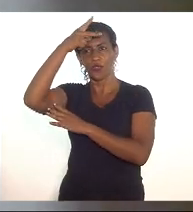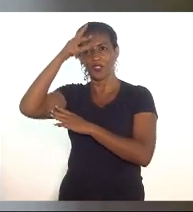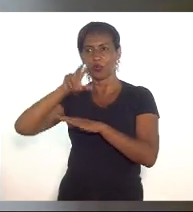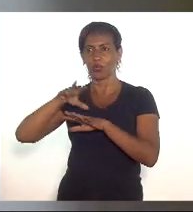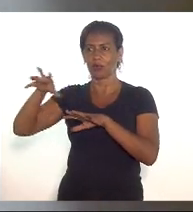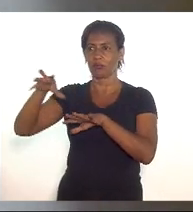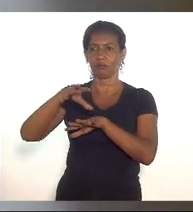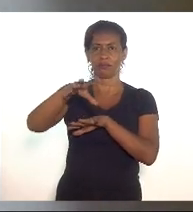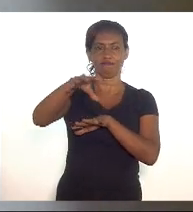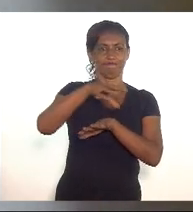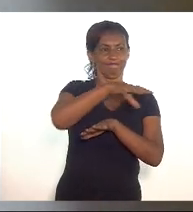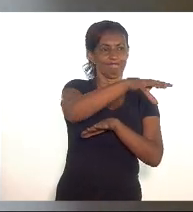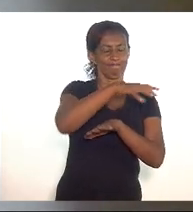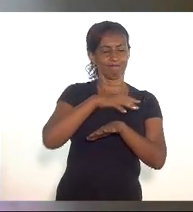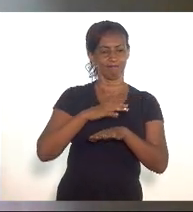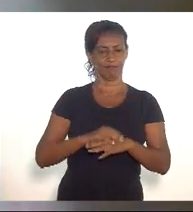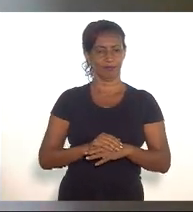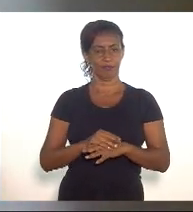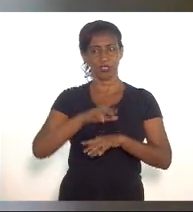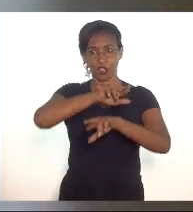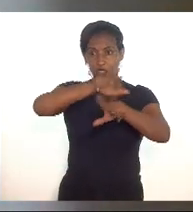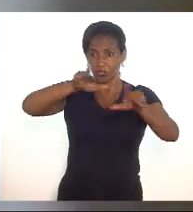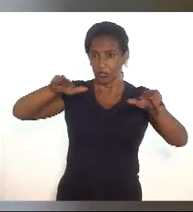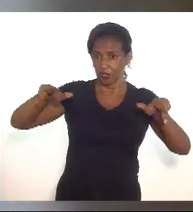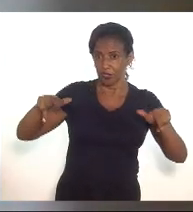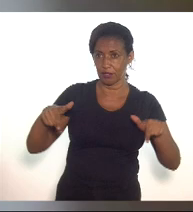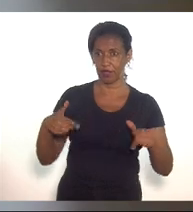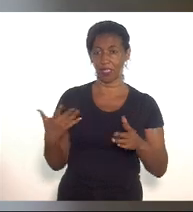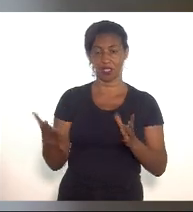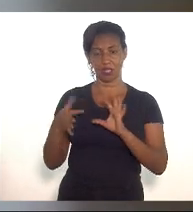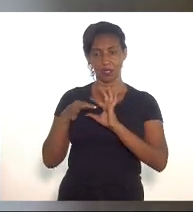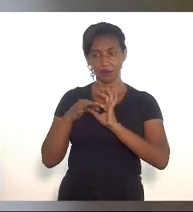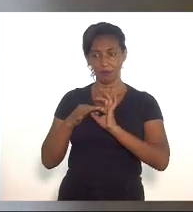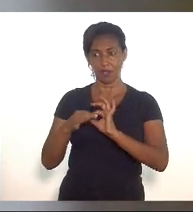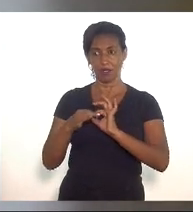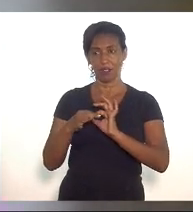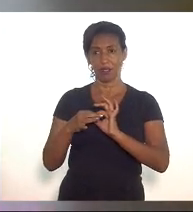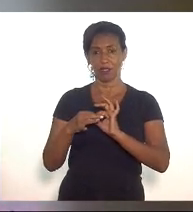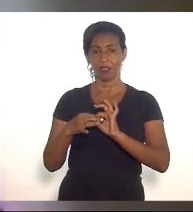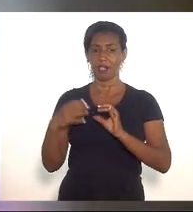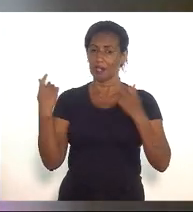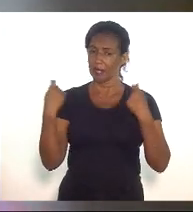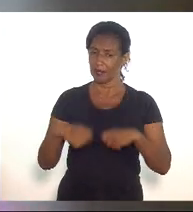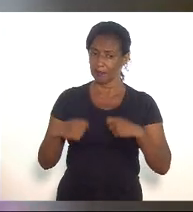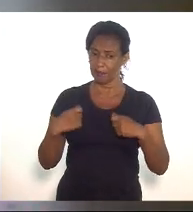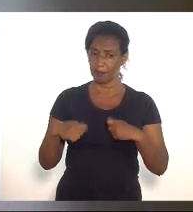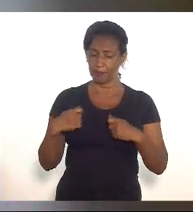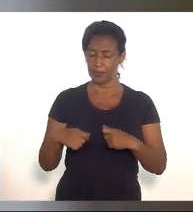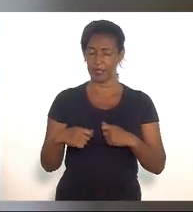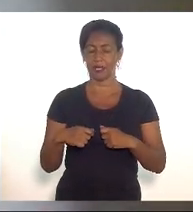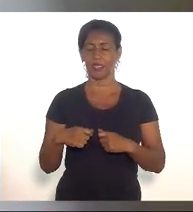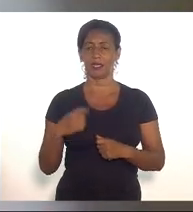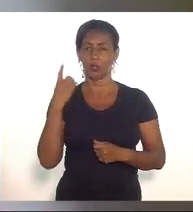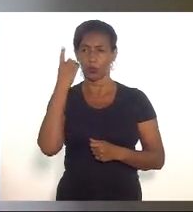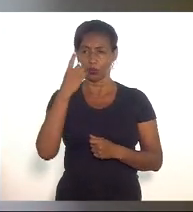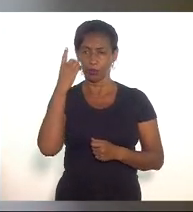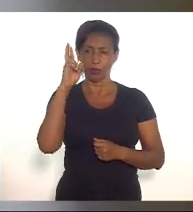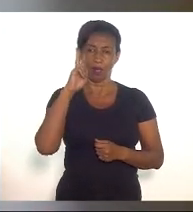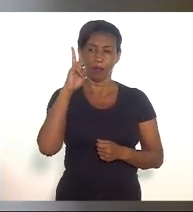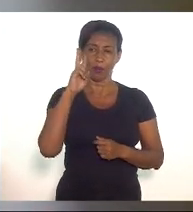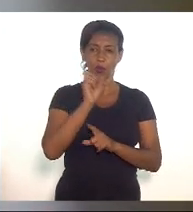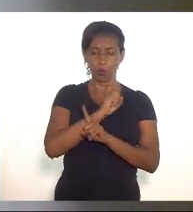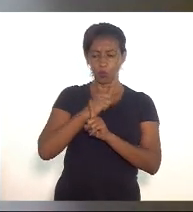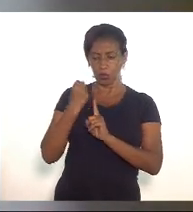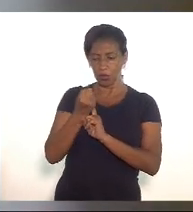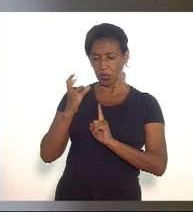das diferentes regiões do Estado. E, é claro, é uma articulação muito estreita, e o deputado Eliomar Coelho acabou de lembrar, com a